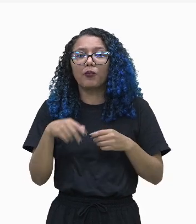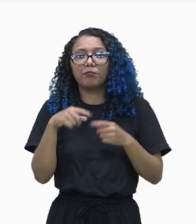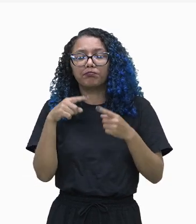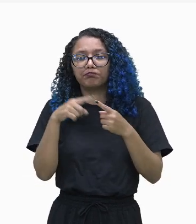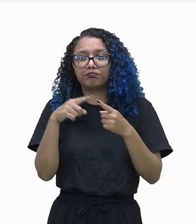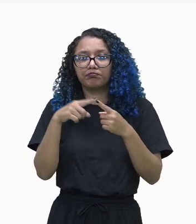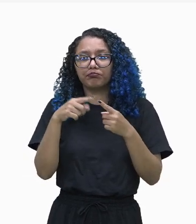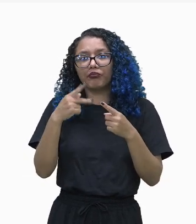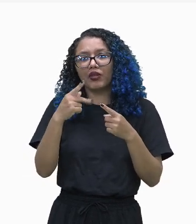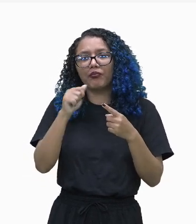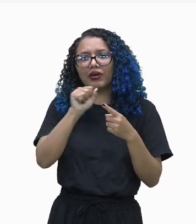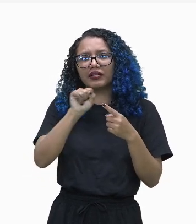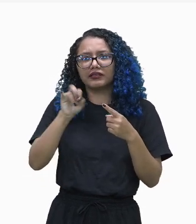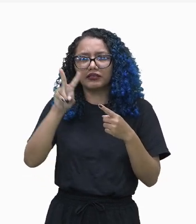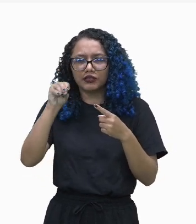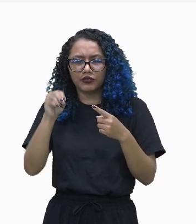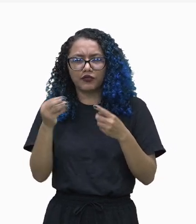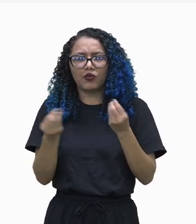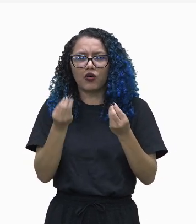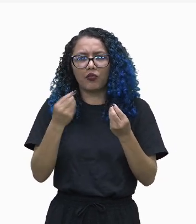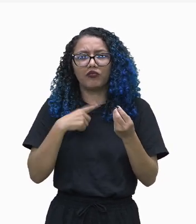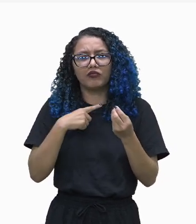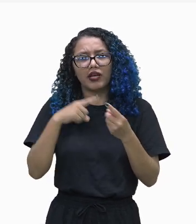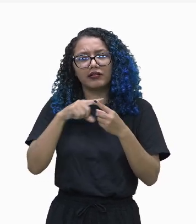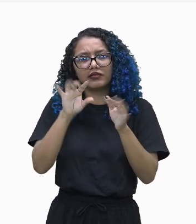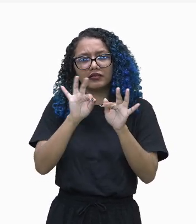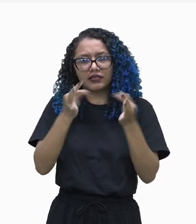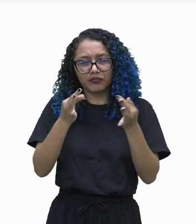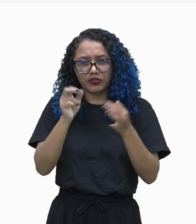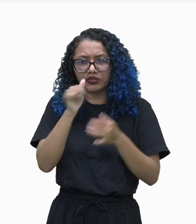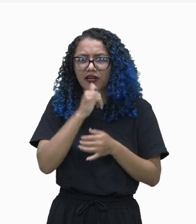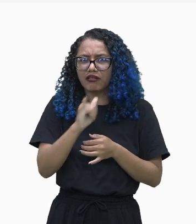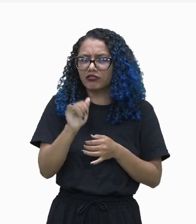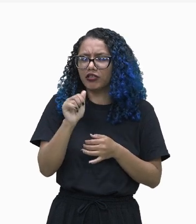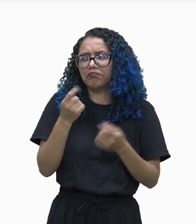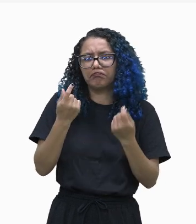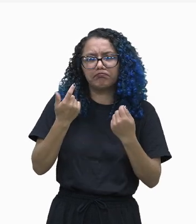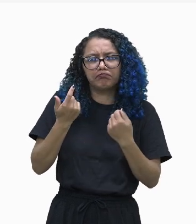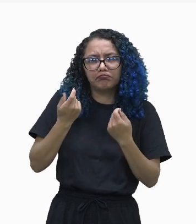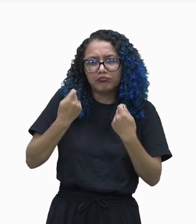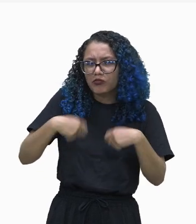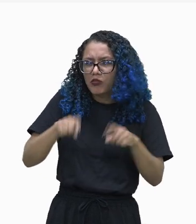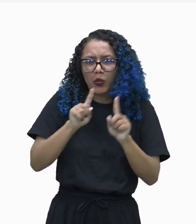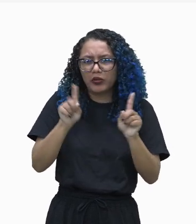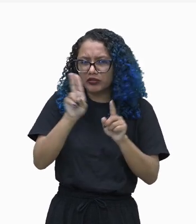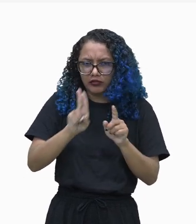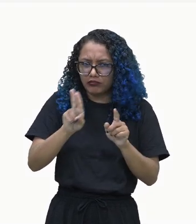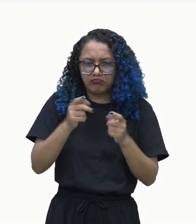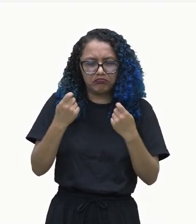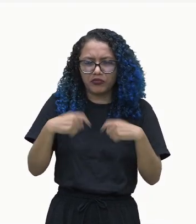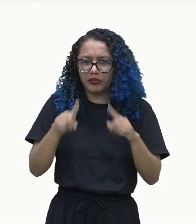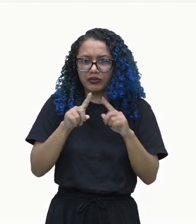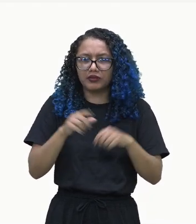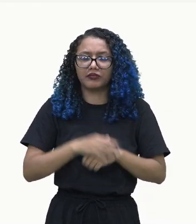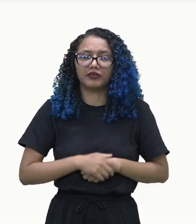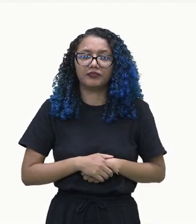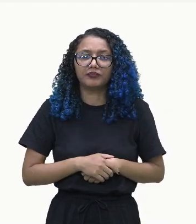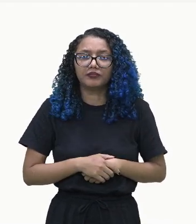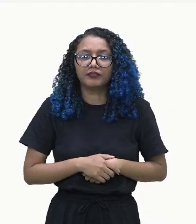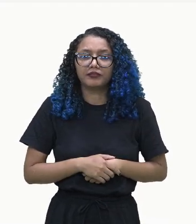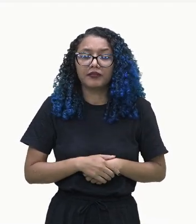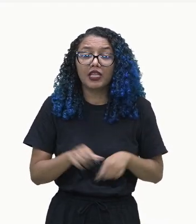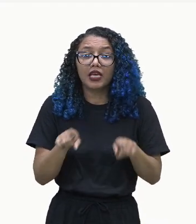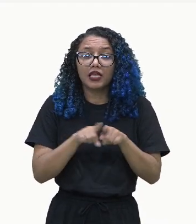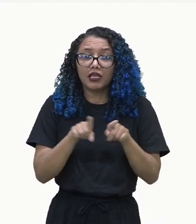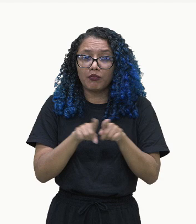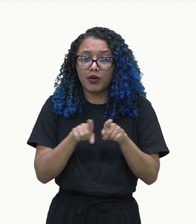difusão simples, não há gasto de energia, tá? E para essas substâncias, sem